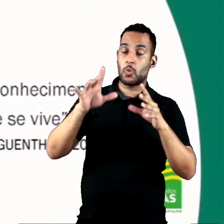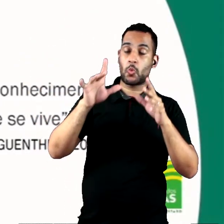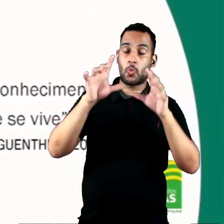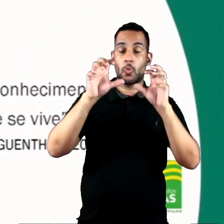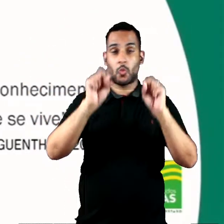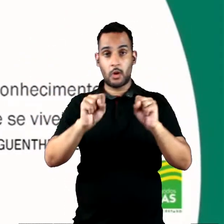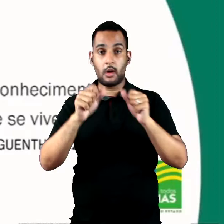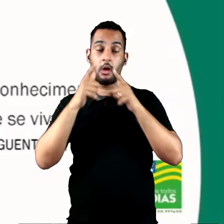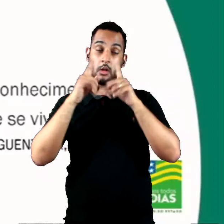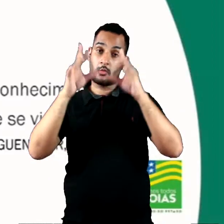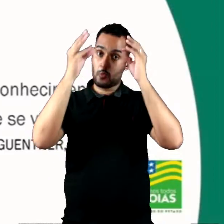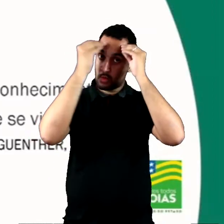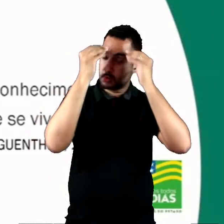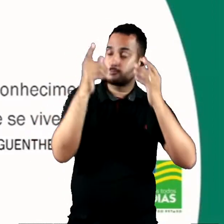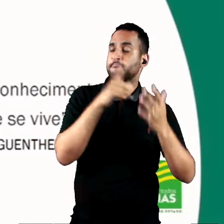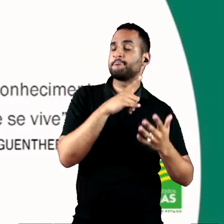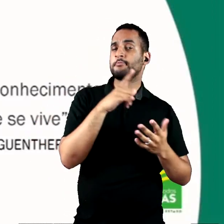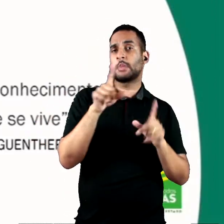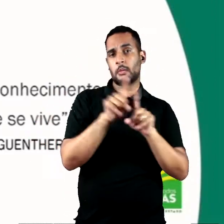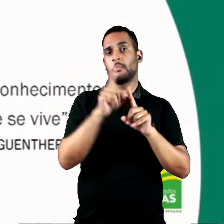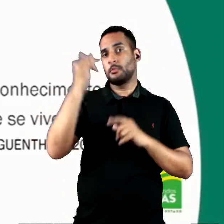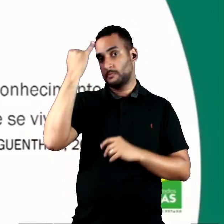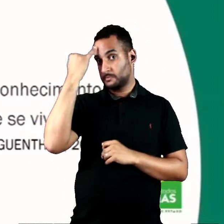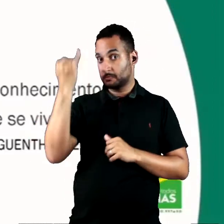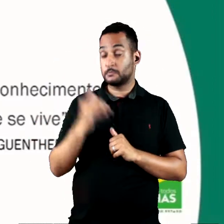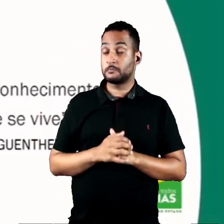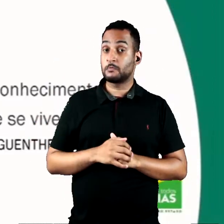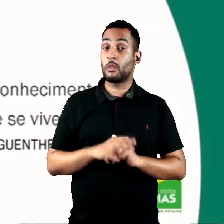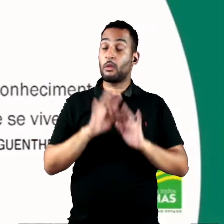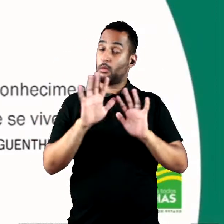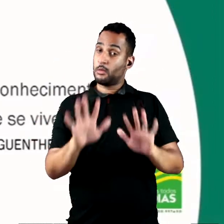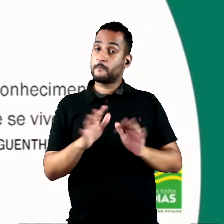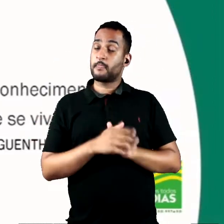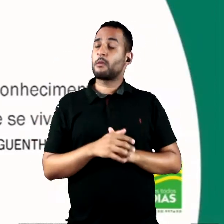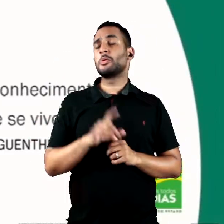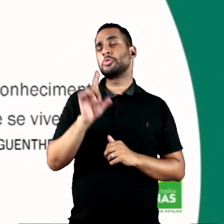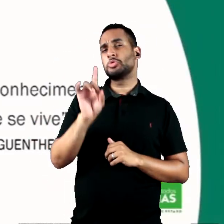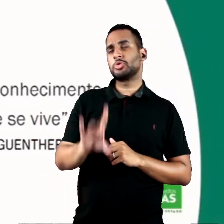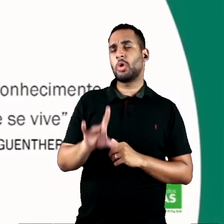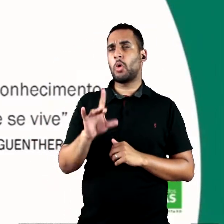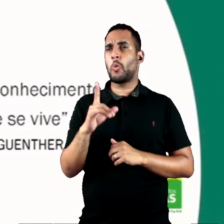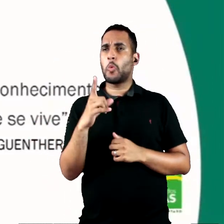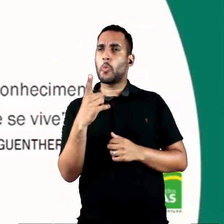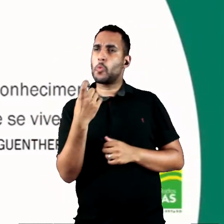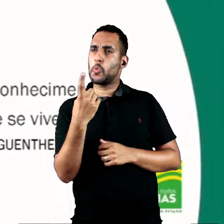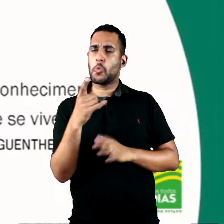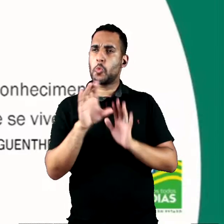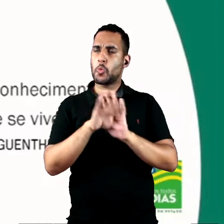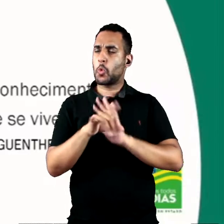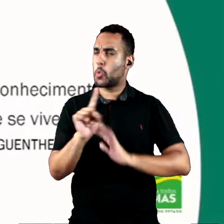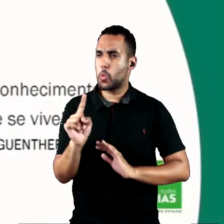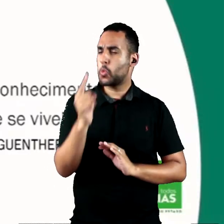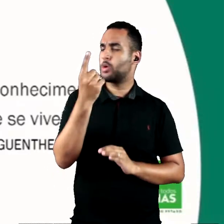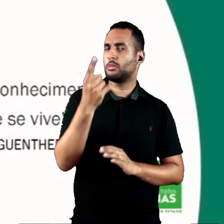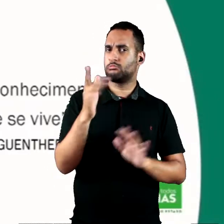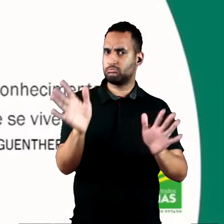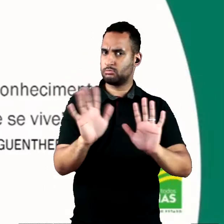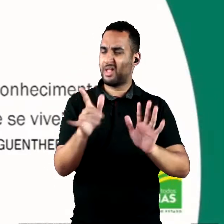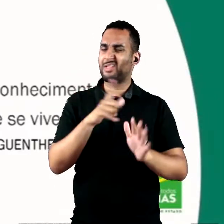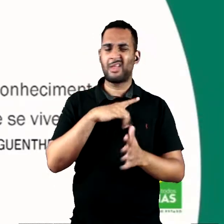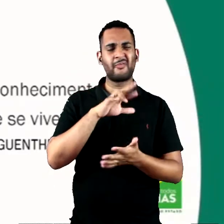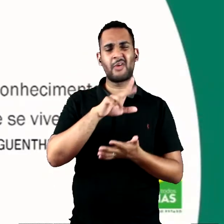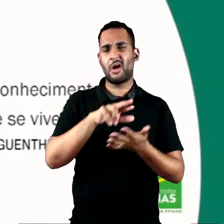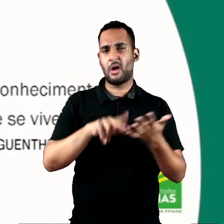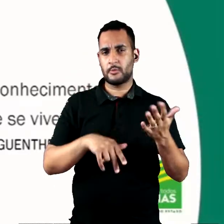aprendizagens. É importante ressaltar que esse não é o único conceito de inteligência. Por